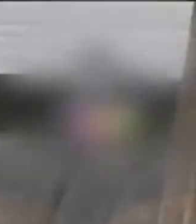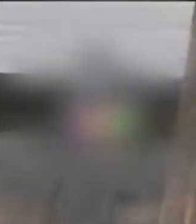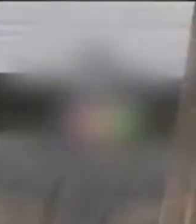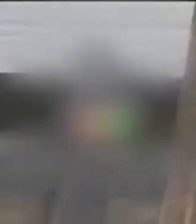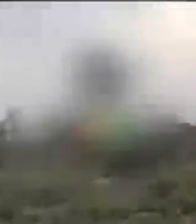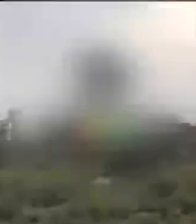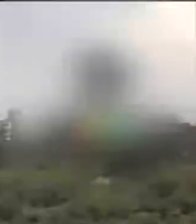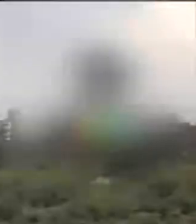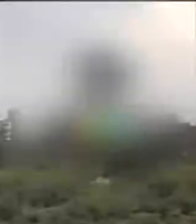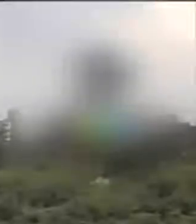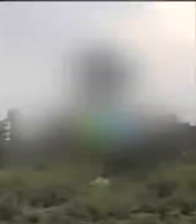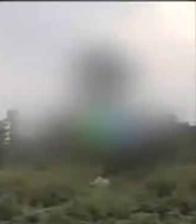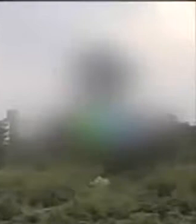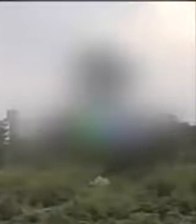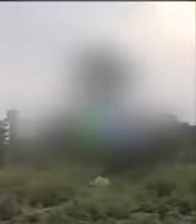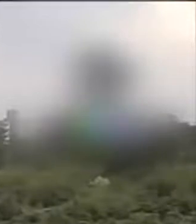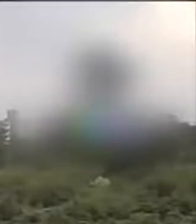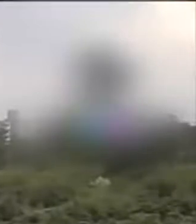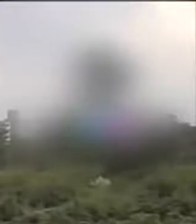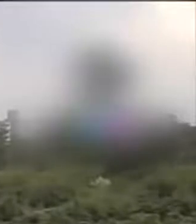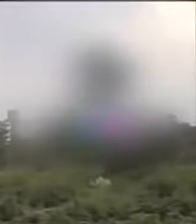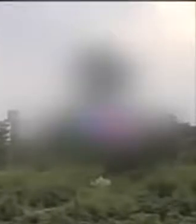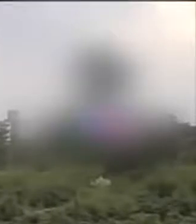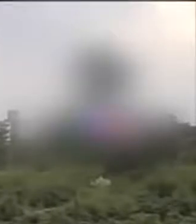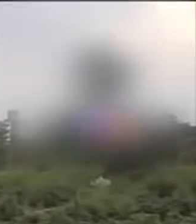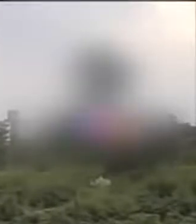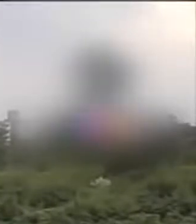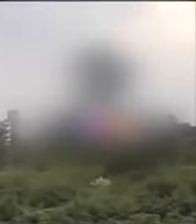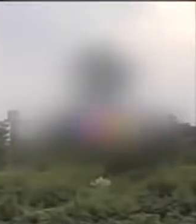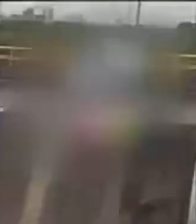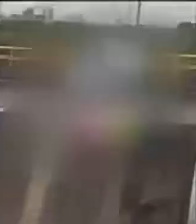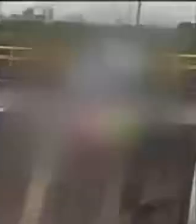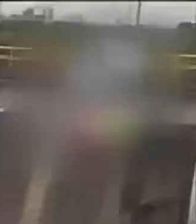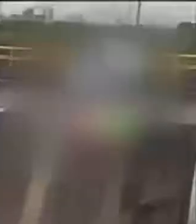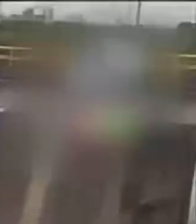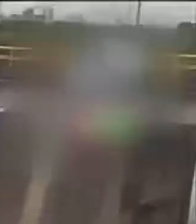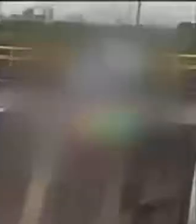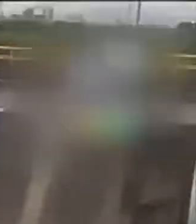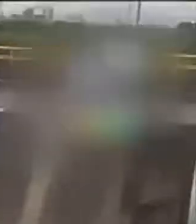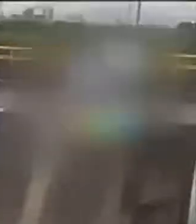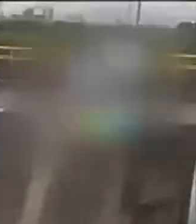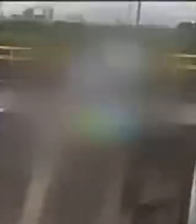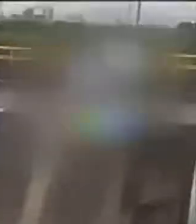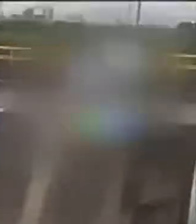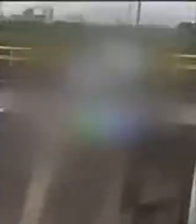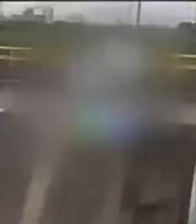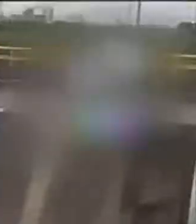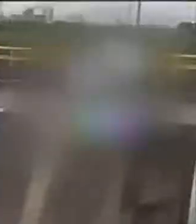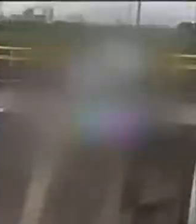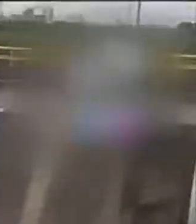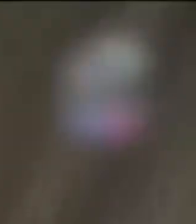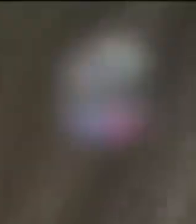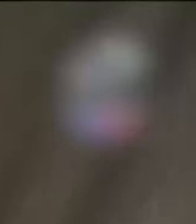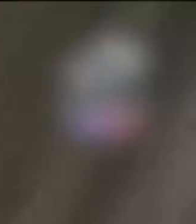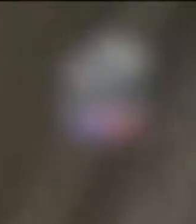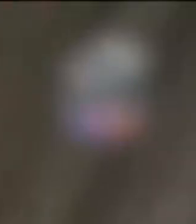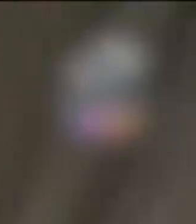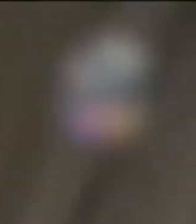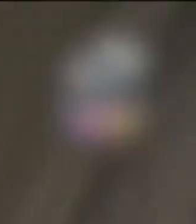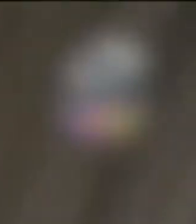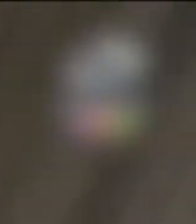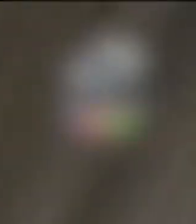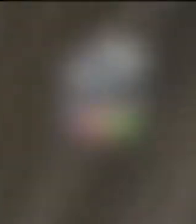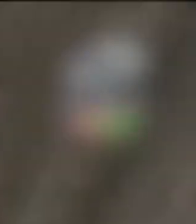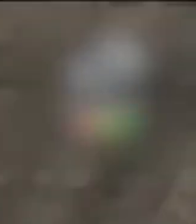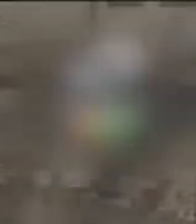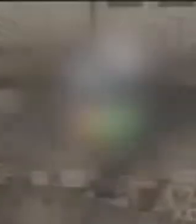3 fases do projeto terão custado ao governo mais de 4 bilhões de reais, incluindo a implantação de uma estrutura sanitária que evite despejos